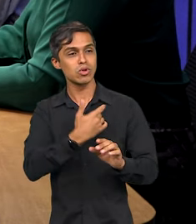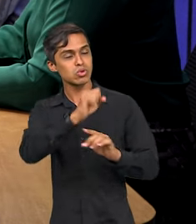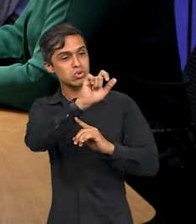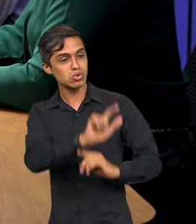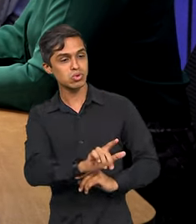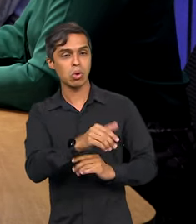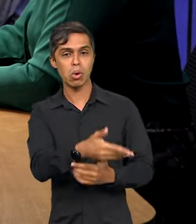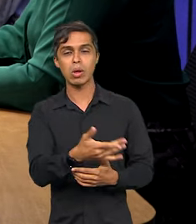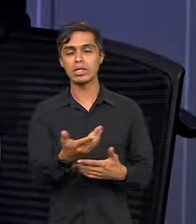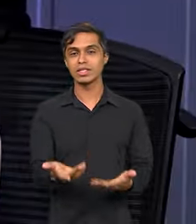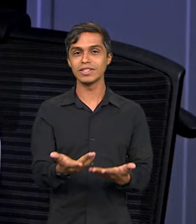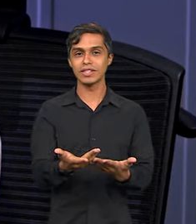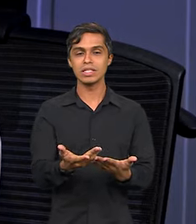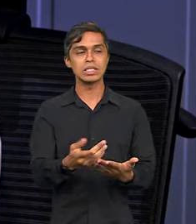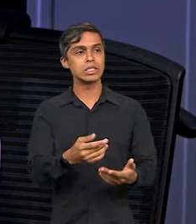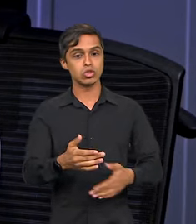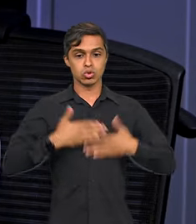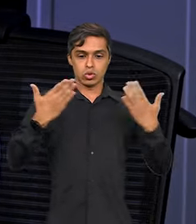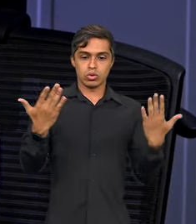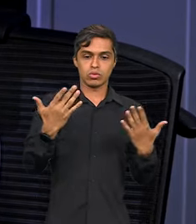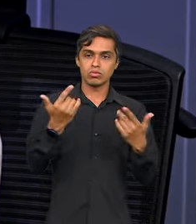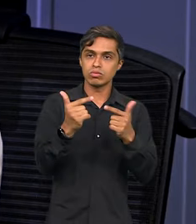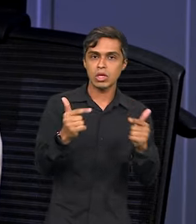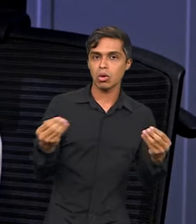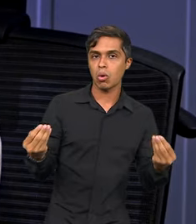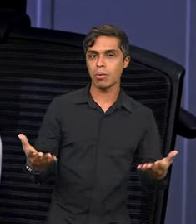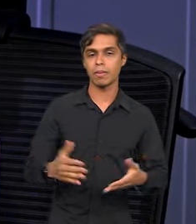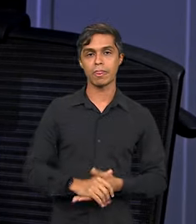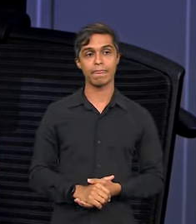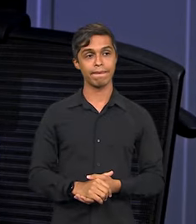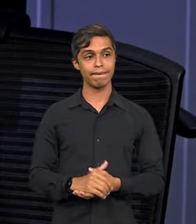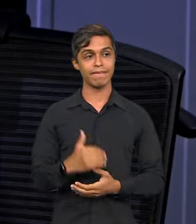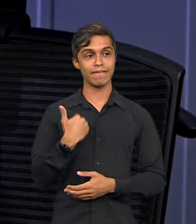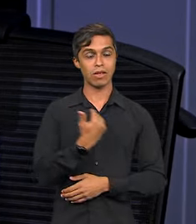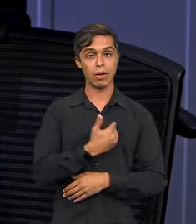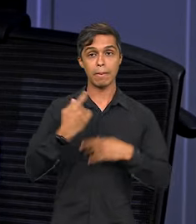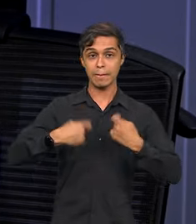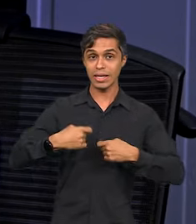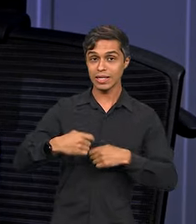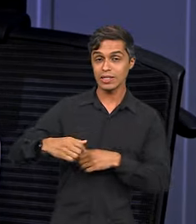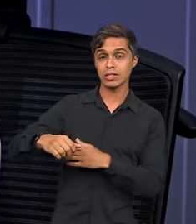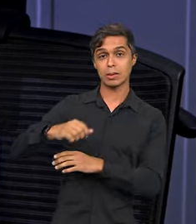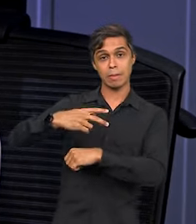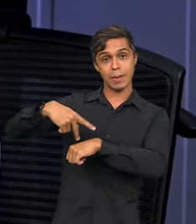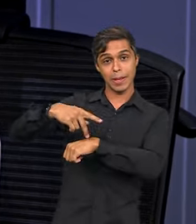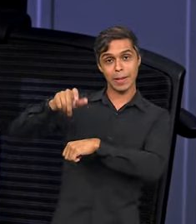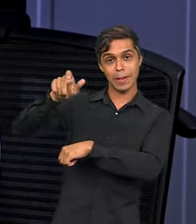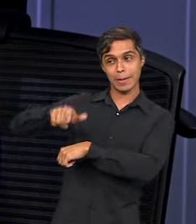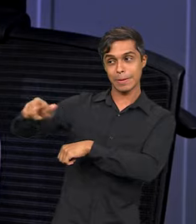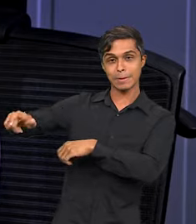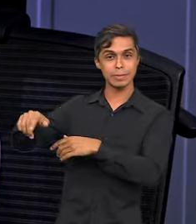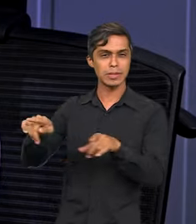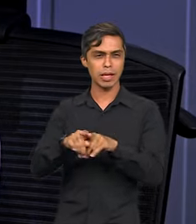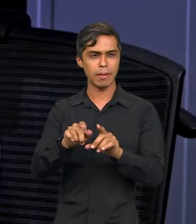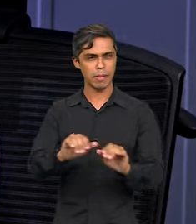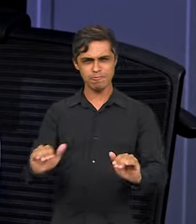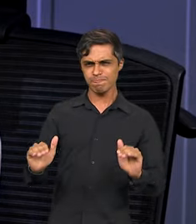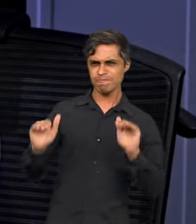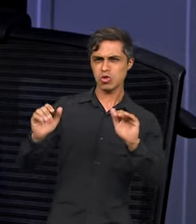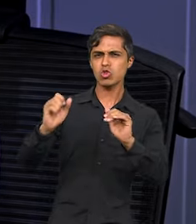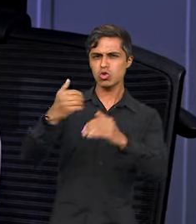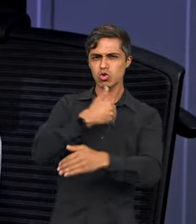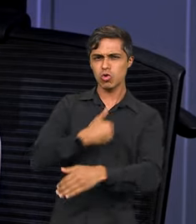Sul não tem mais condições de ser pego de surpresa né então a gente precisa enquanto países e e a governança do clima Global